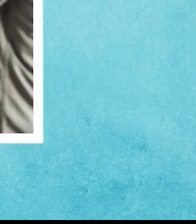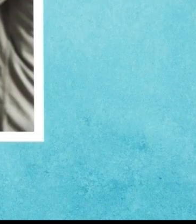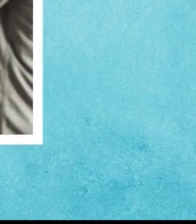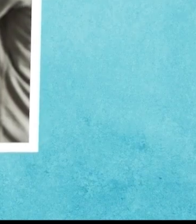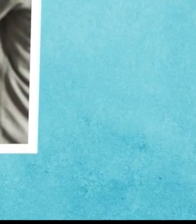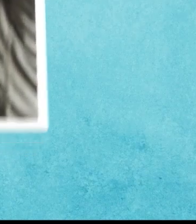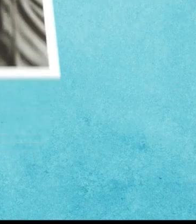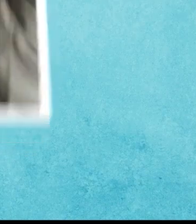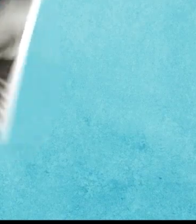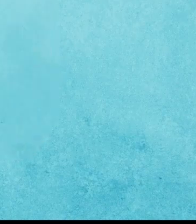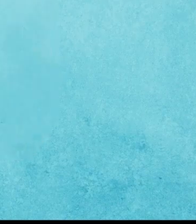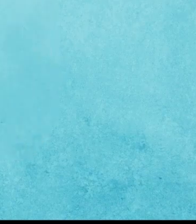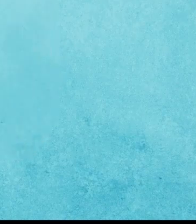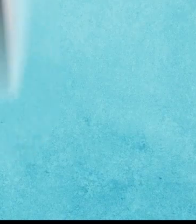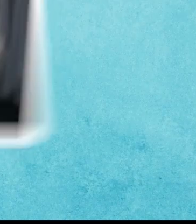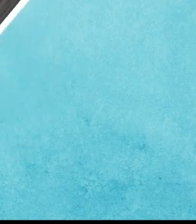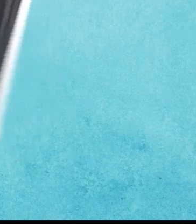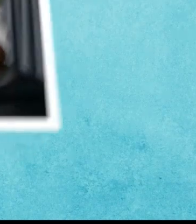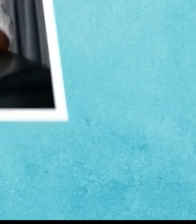exemplos.